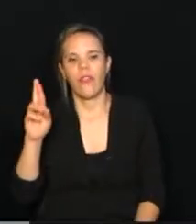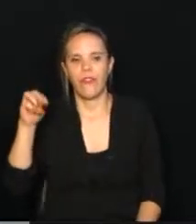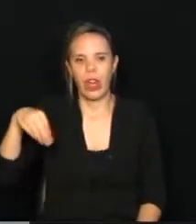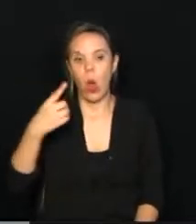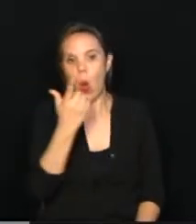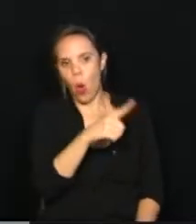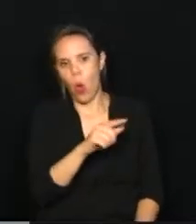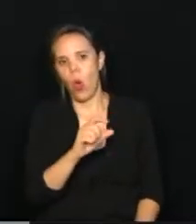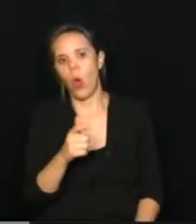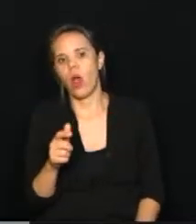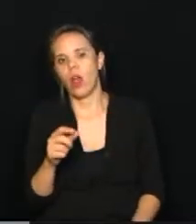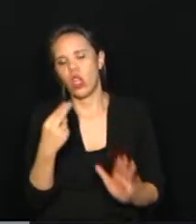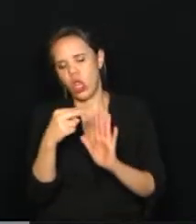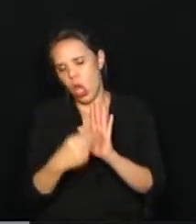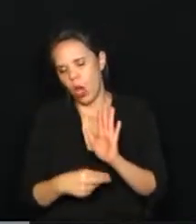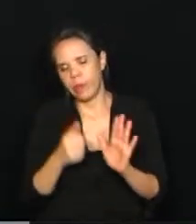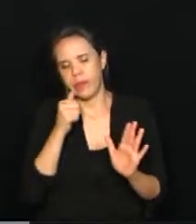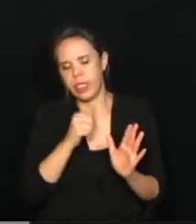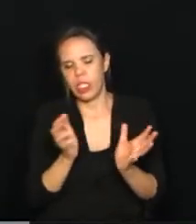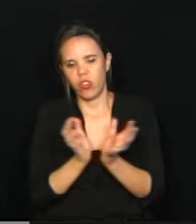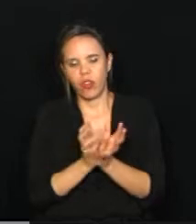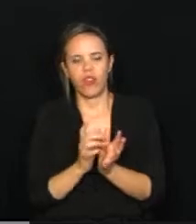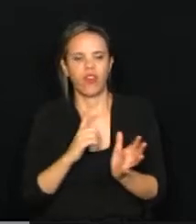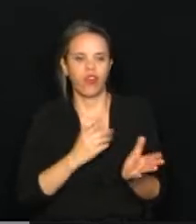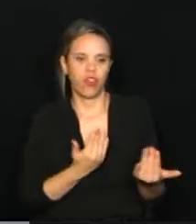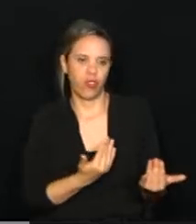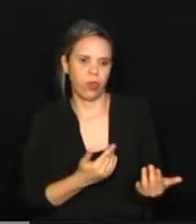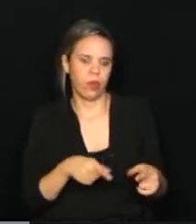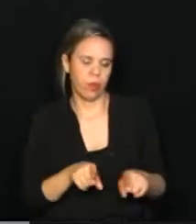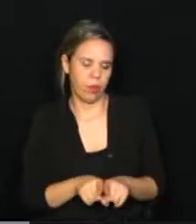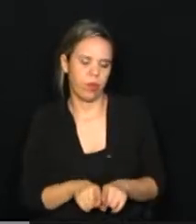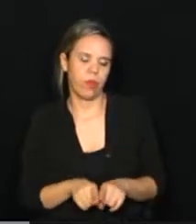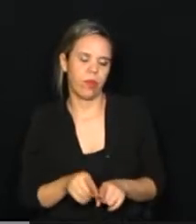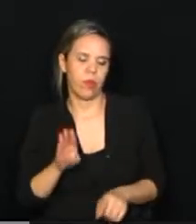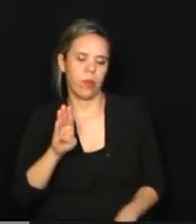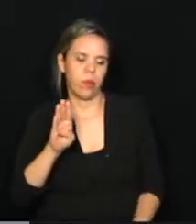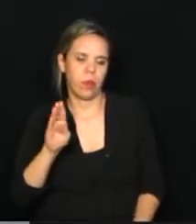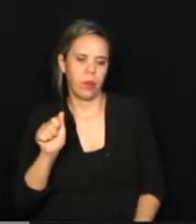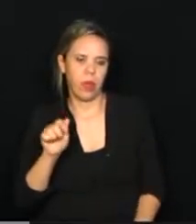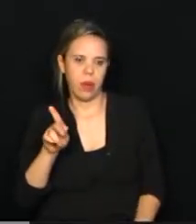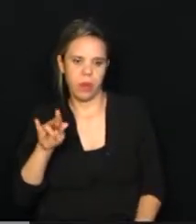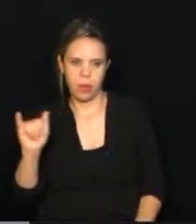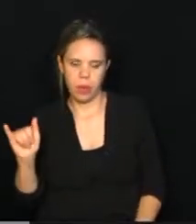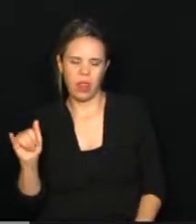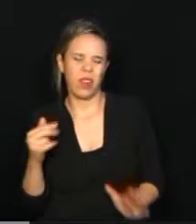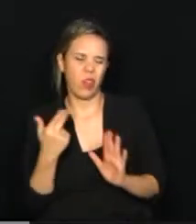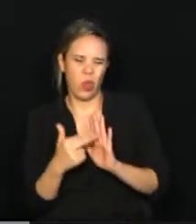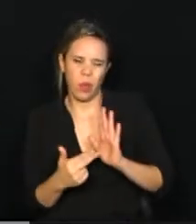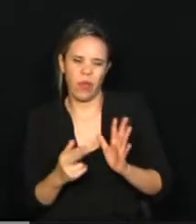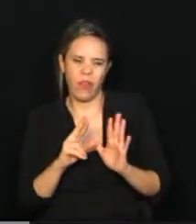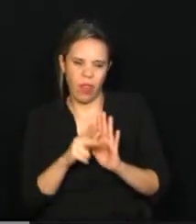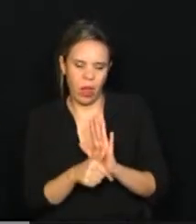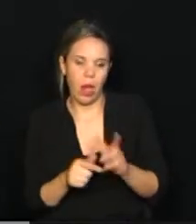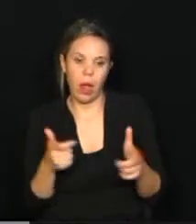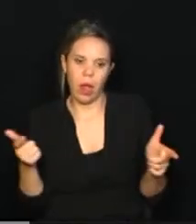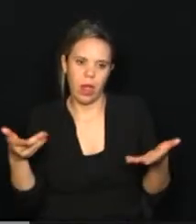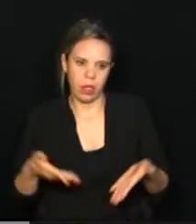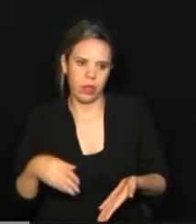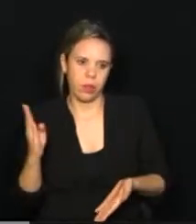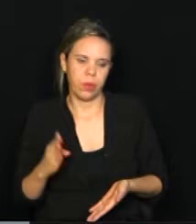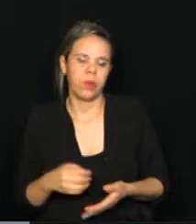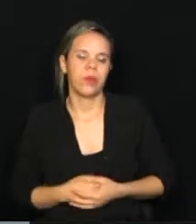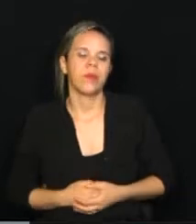era a Silvinha, tinha a própria Babi, a Damires também estava, tinha a Palmira. Então, acho que a maioria é tudo aqui do Brasil